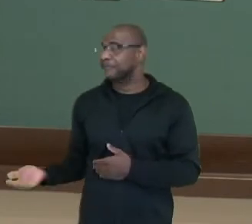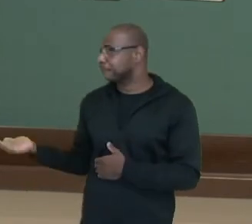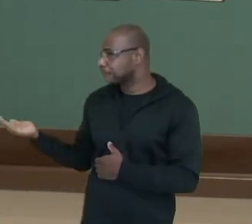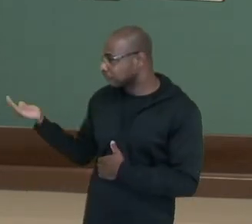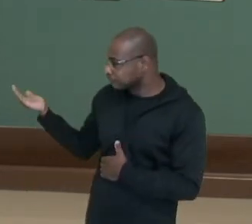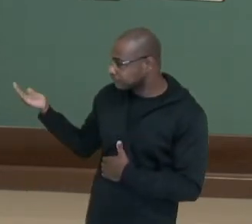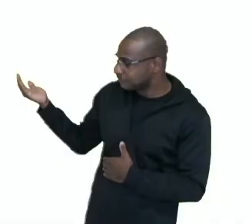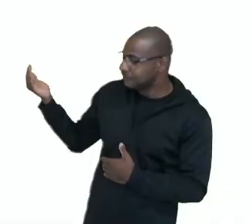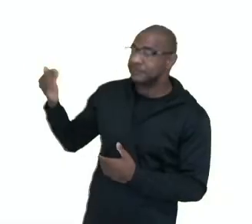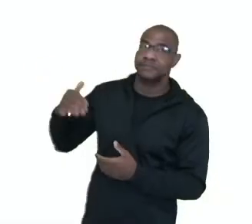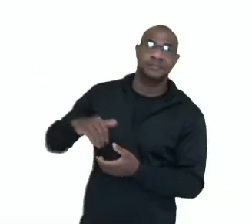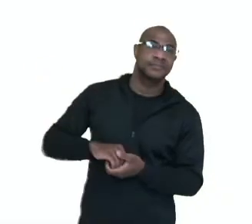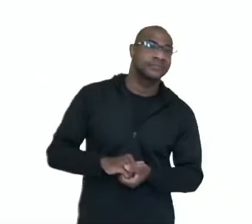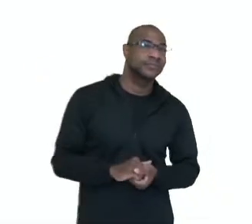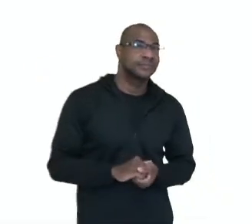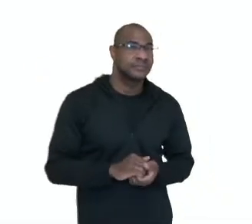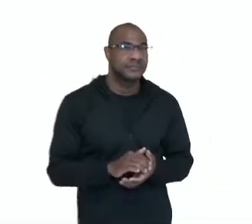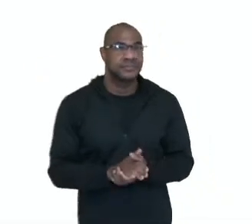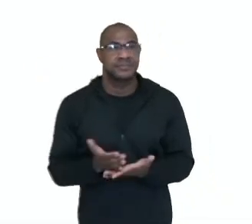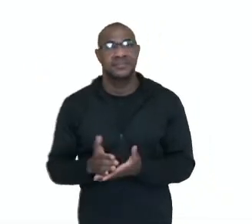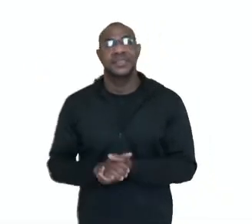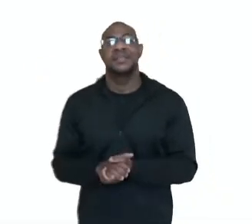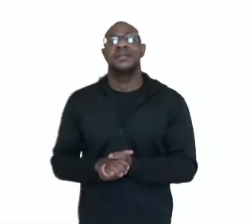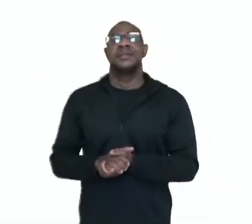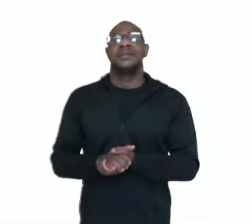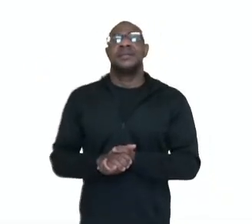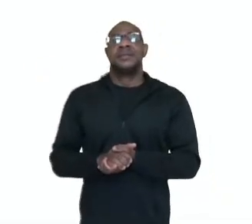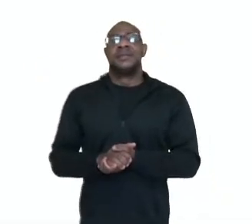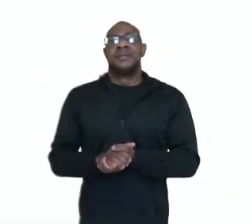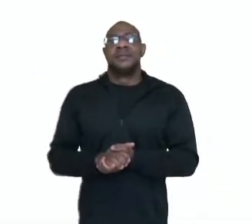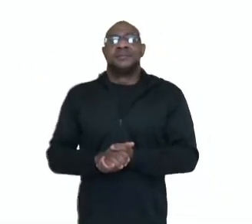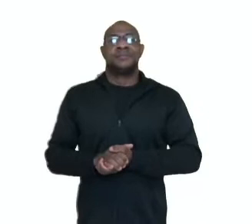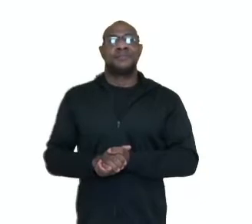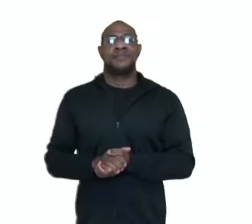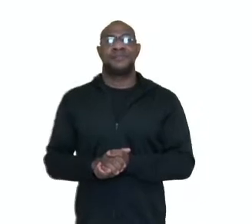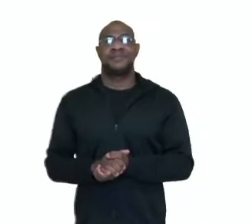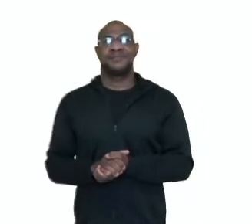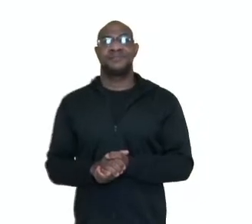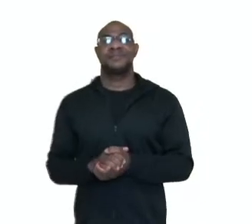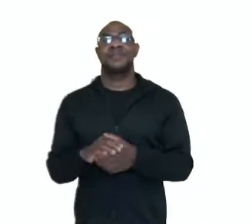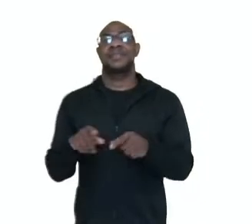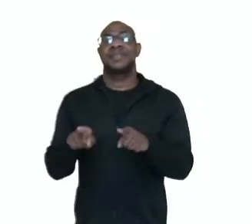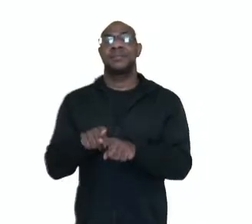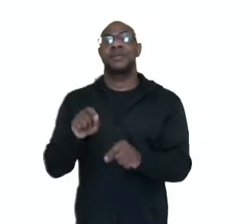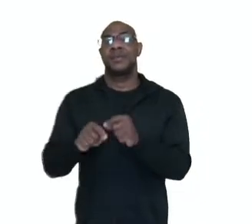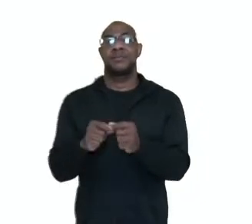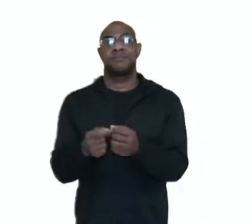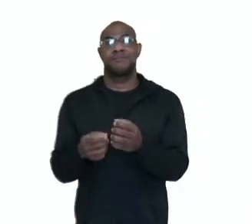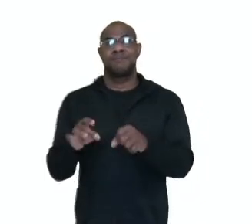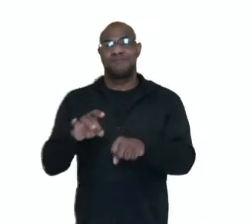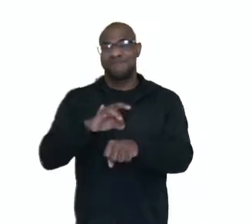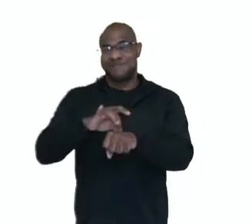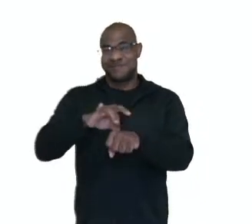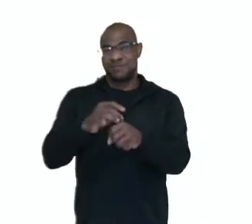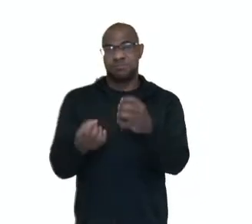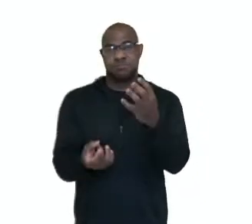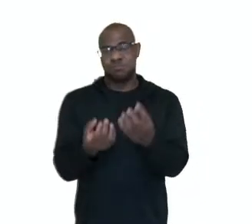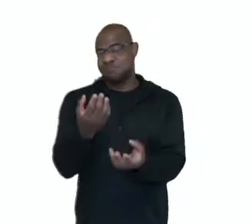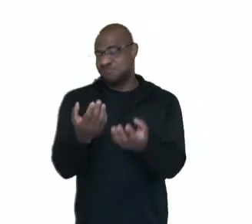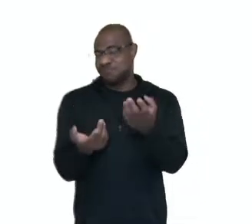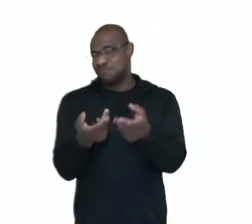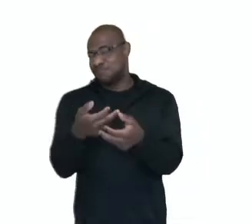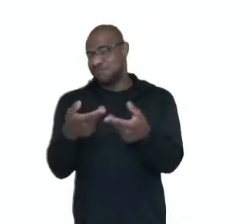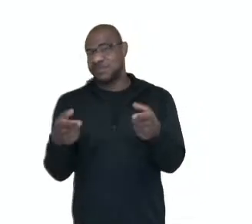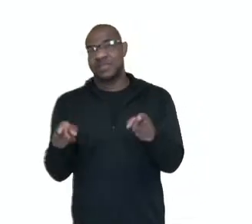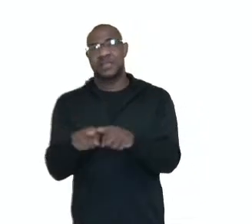vivos. Um aumento significativo da queima de combustíveis fósseis e a destruição das